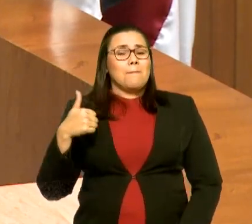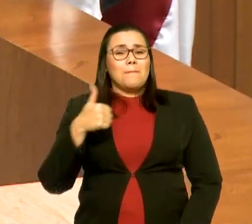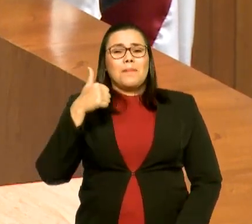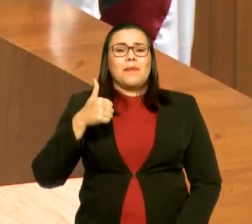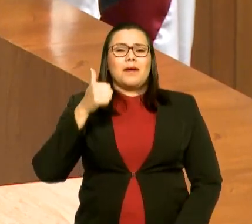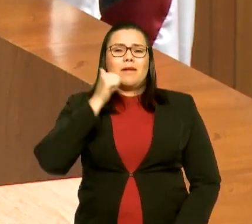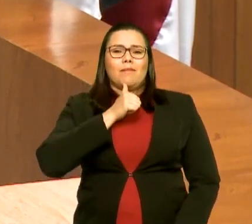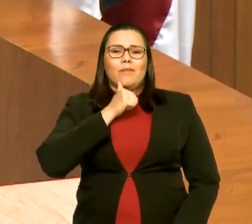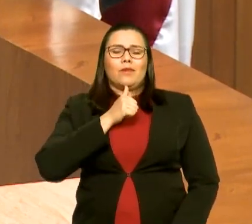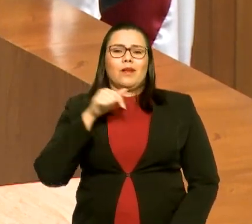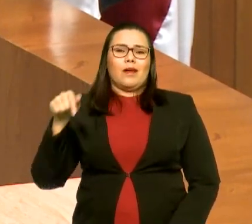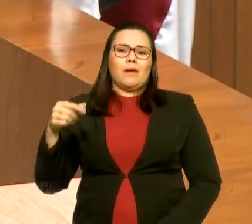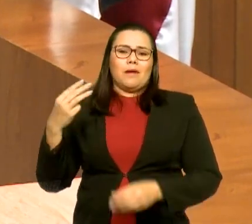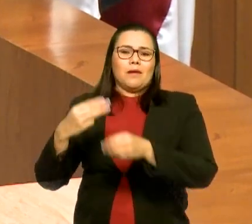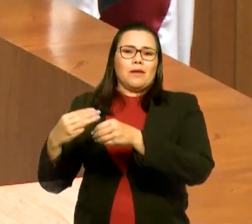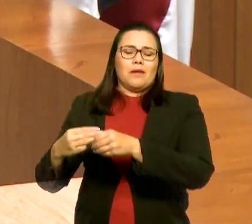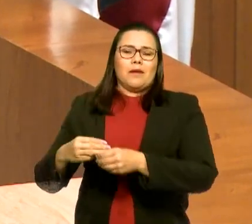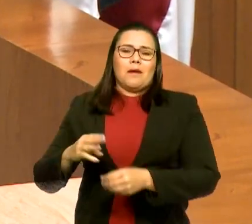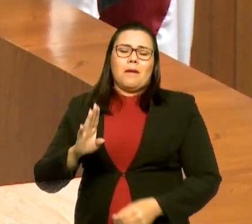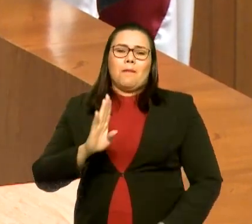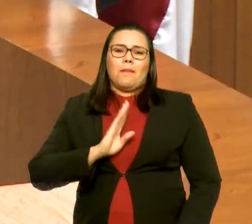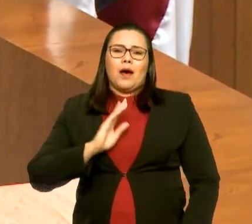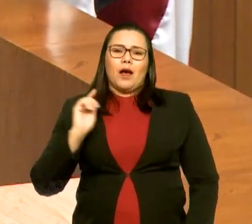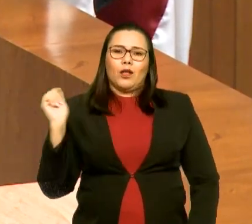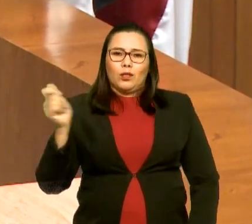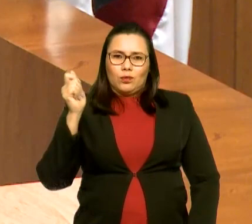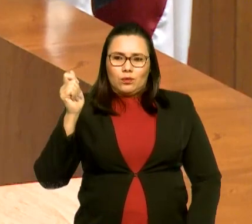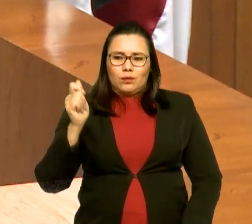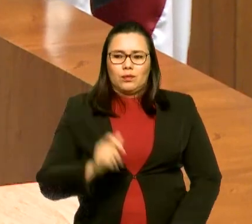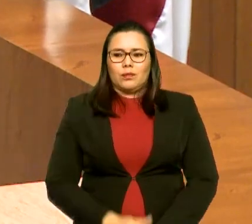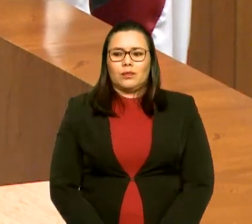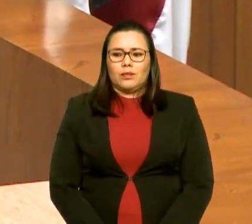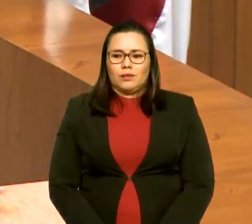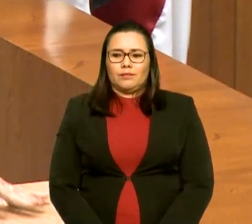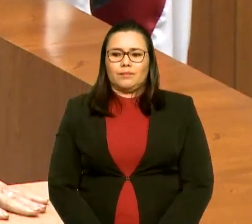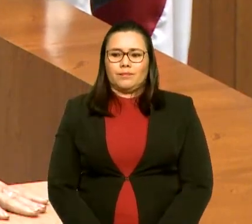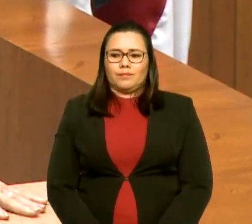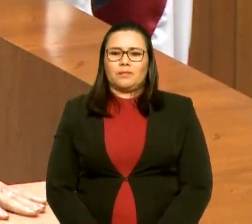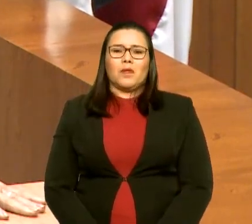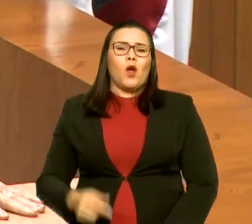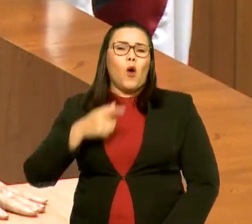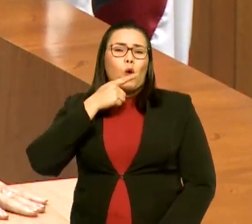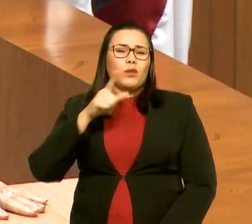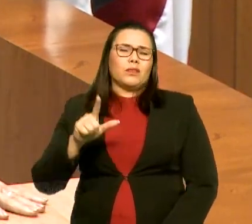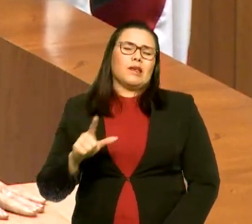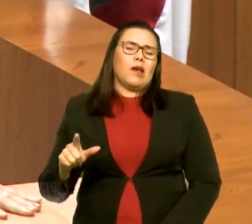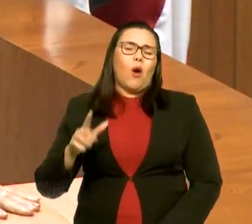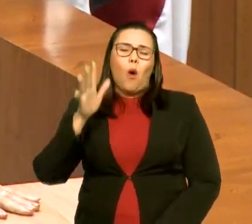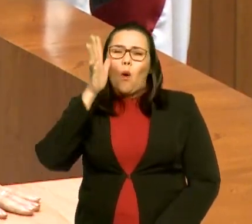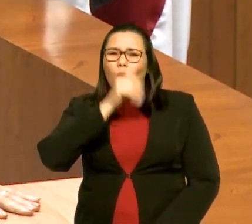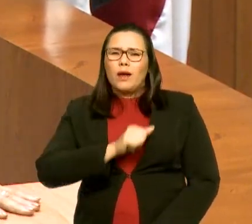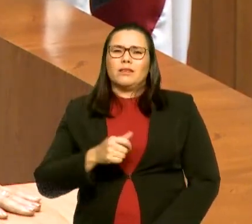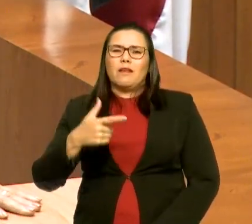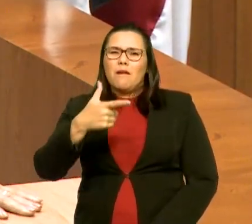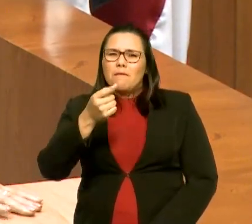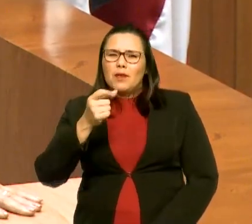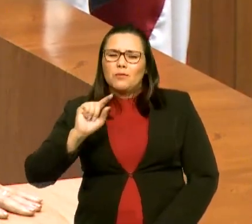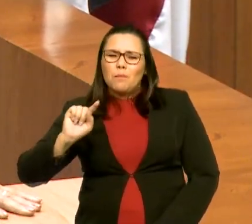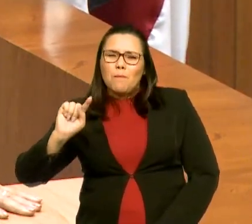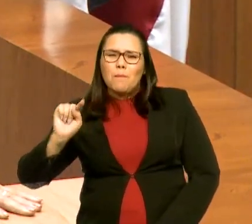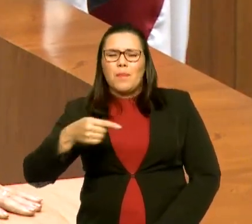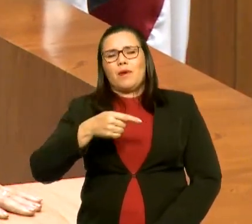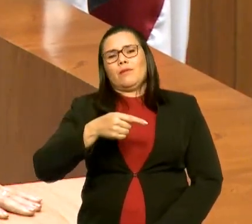estadual, com uma votação expressiva naquela cidade, quase 20 mil votos. Aproveito